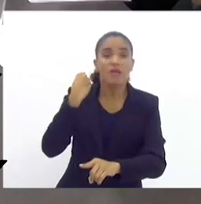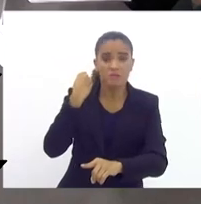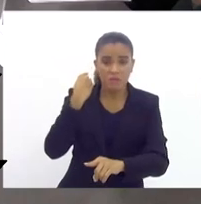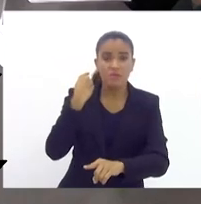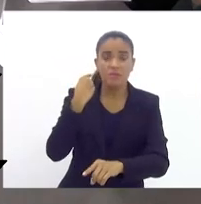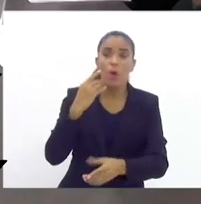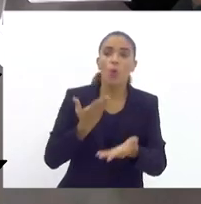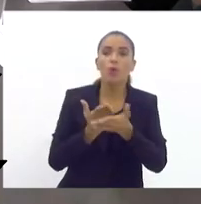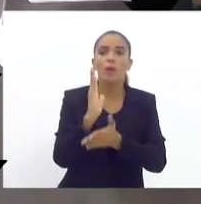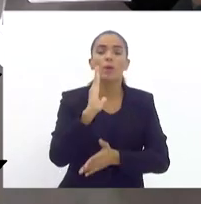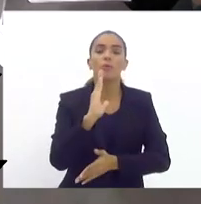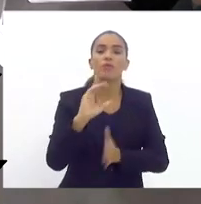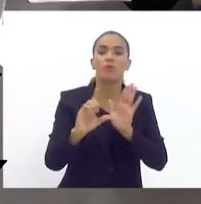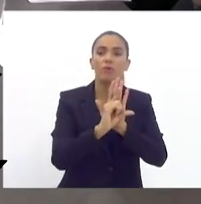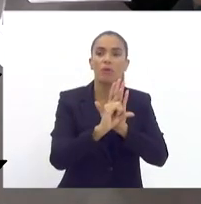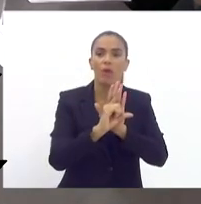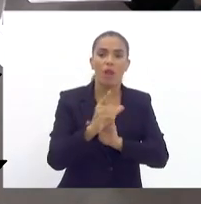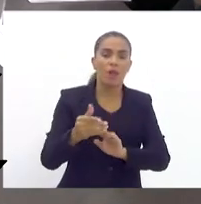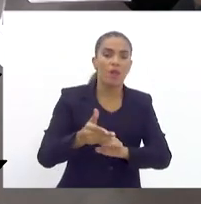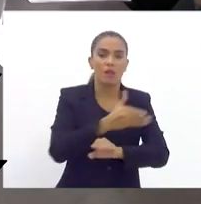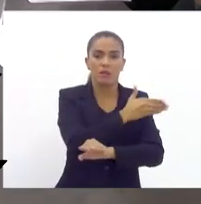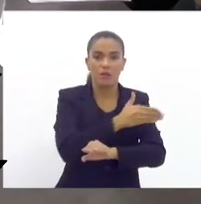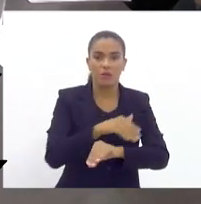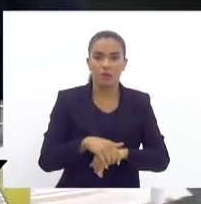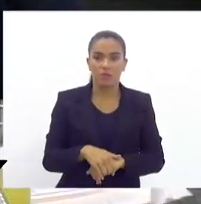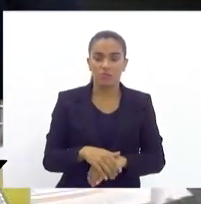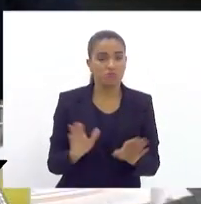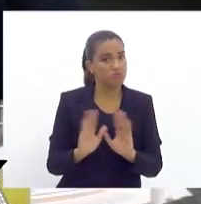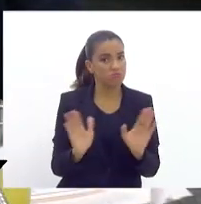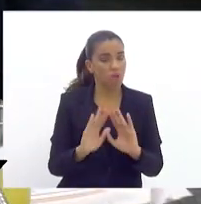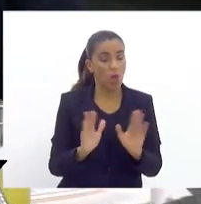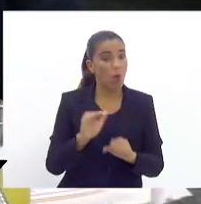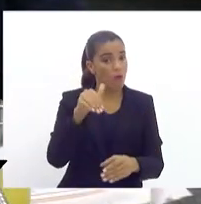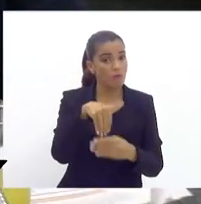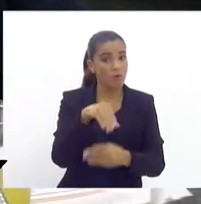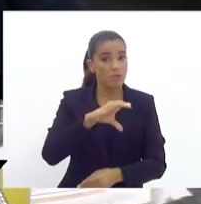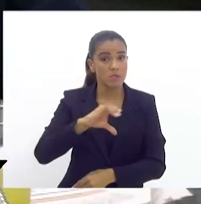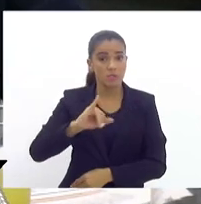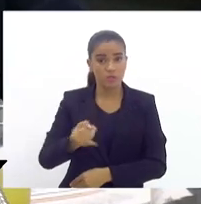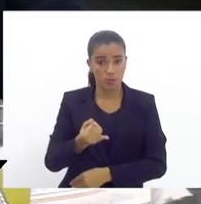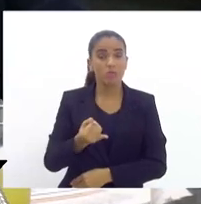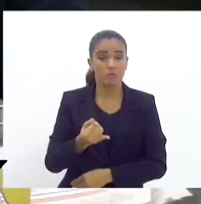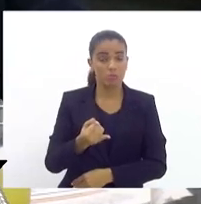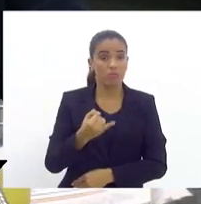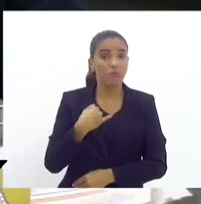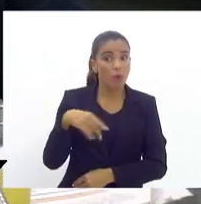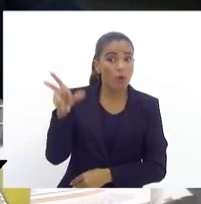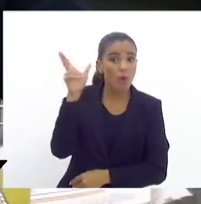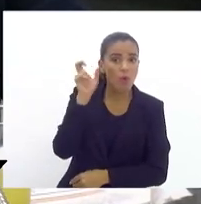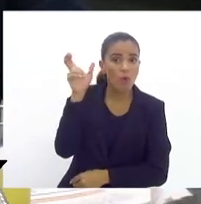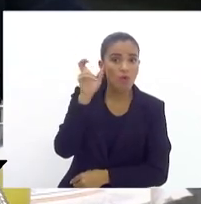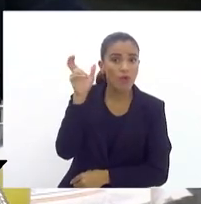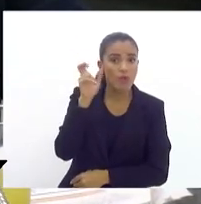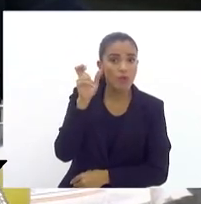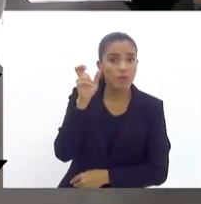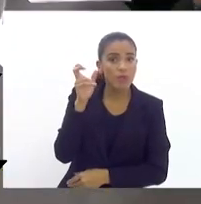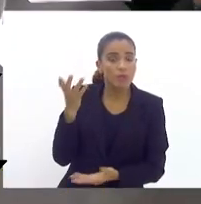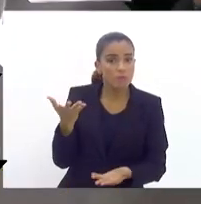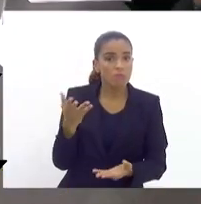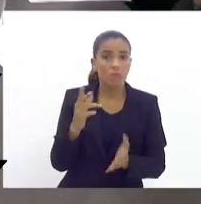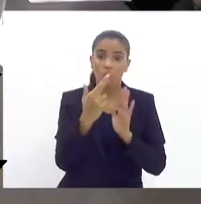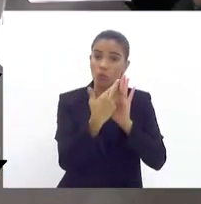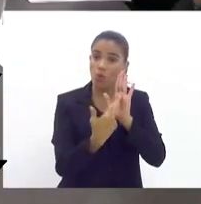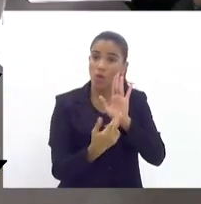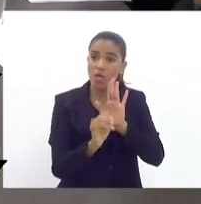na aprovação de uma lei anterior? Não, é do voto da CCJ. Foi o que eu ouvi. Com base no regimento